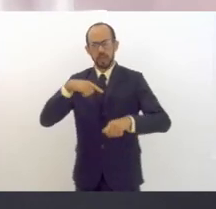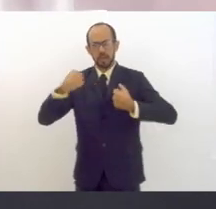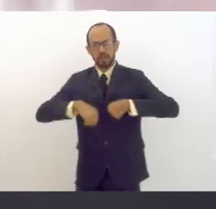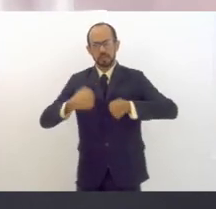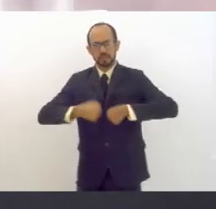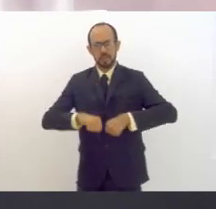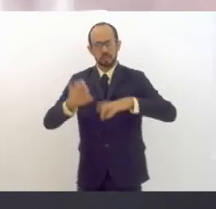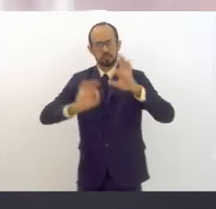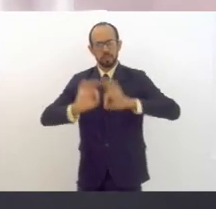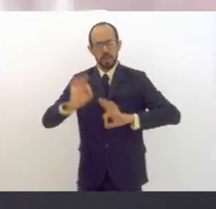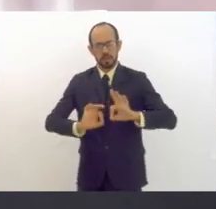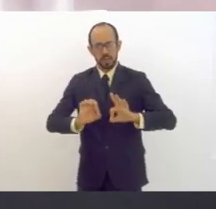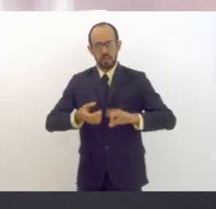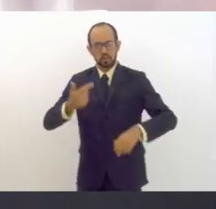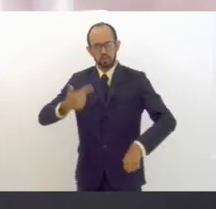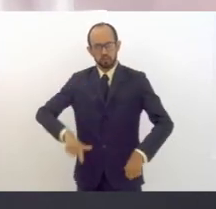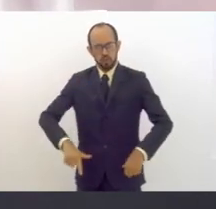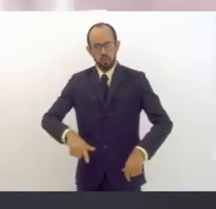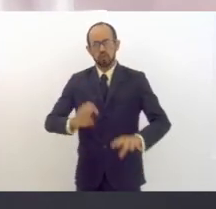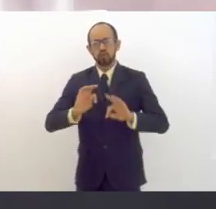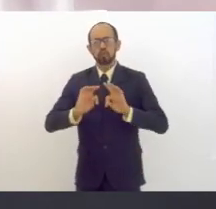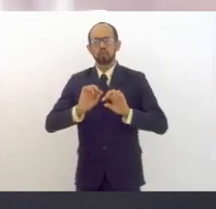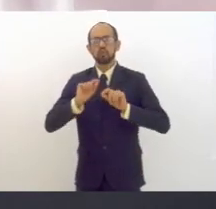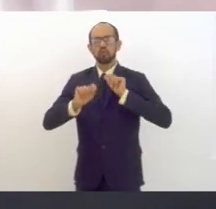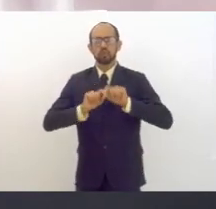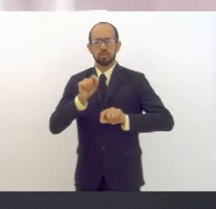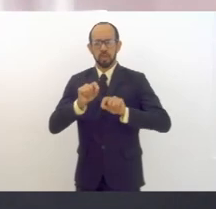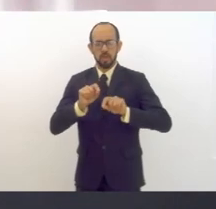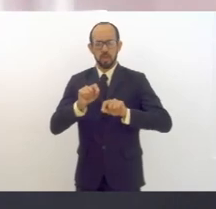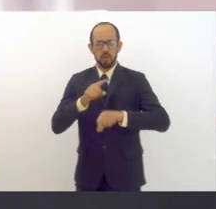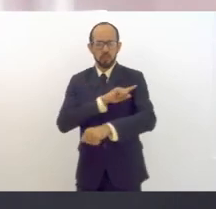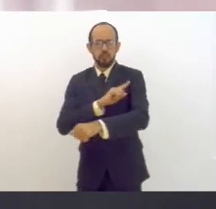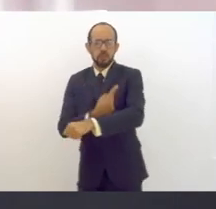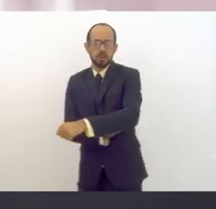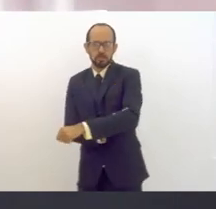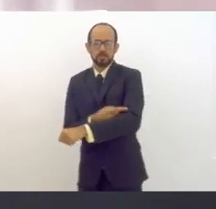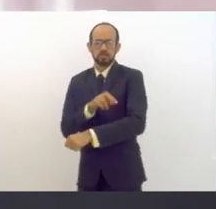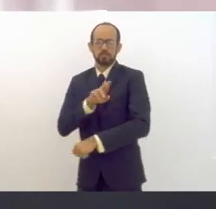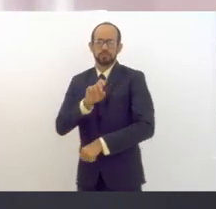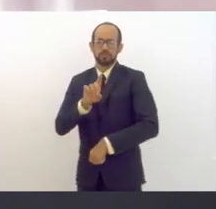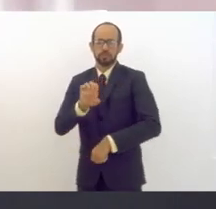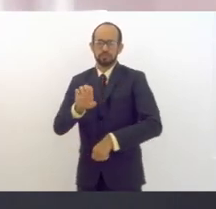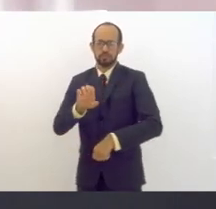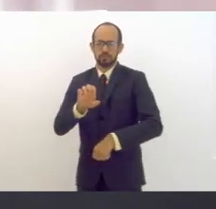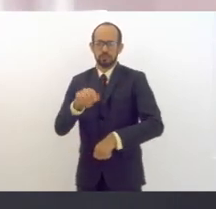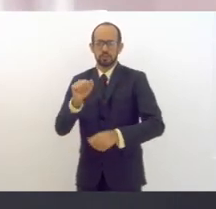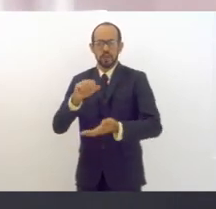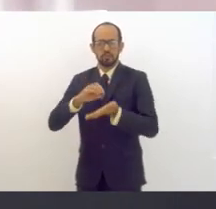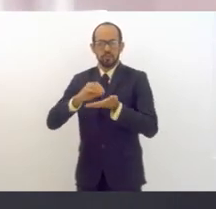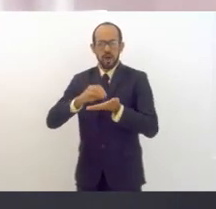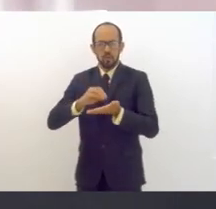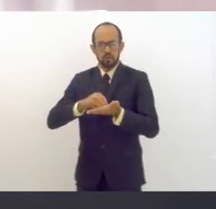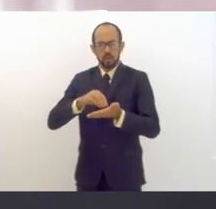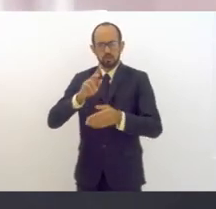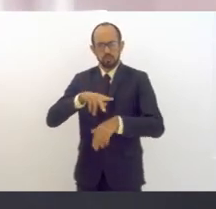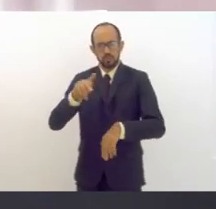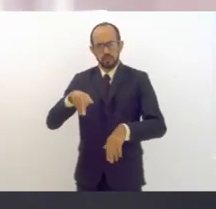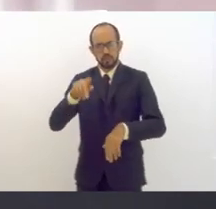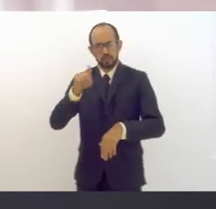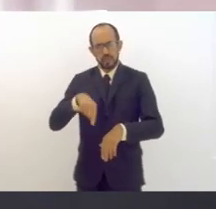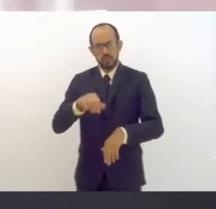planejar novamente o fortalecimento da nossa rede. A carência de professores, ela é um